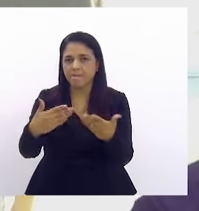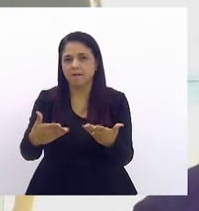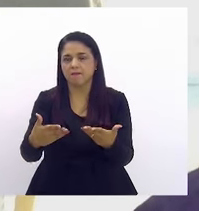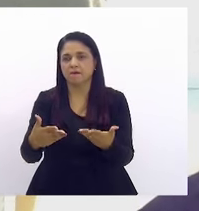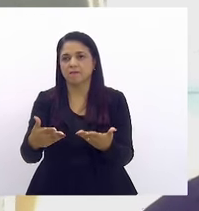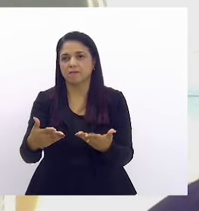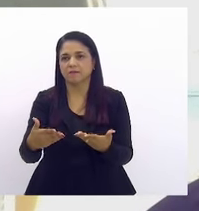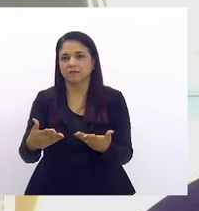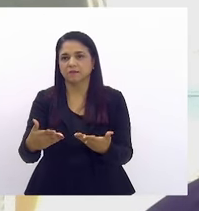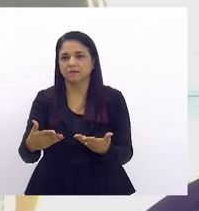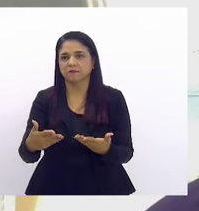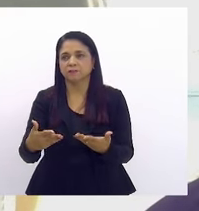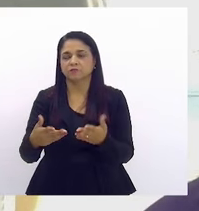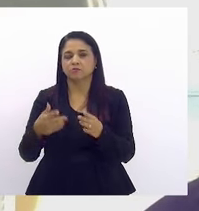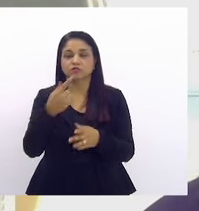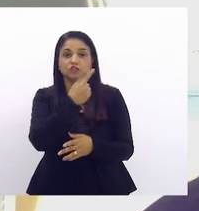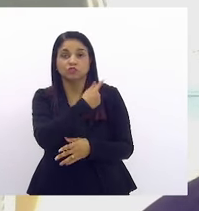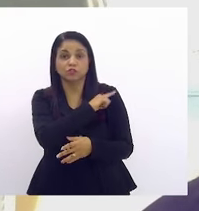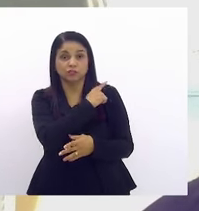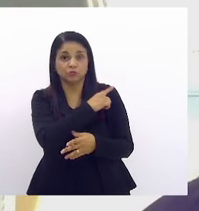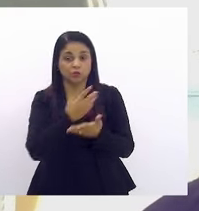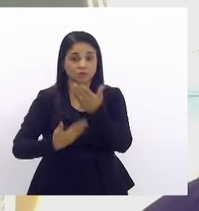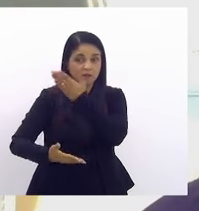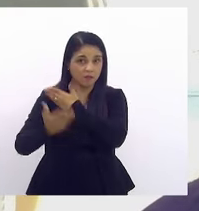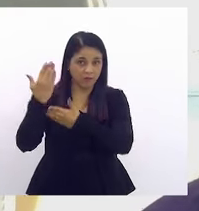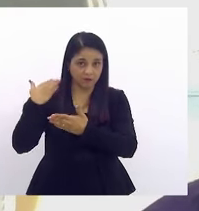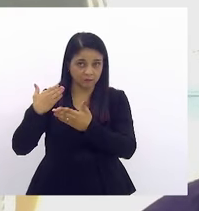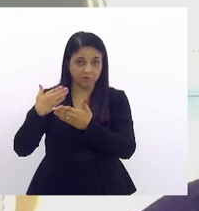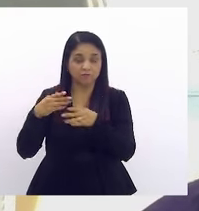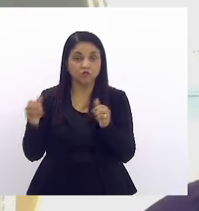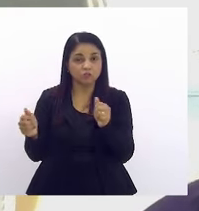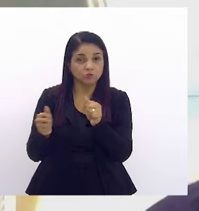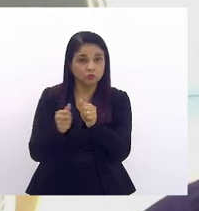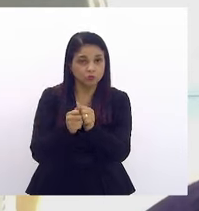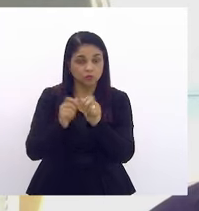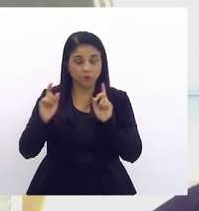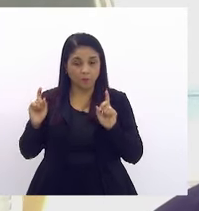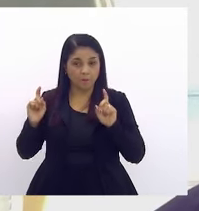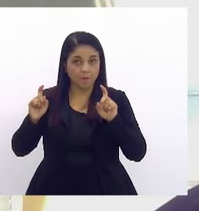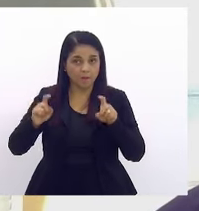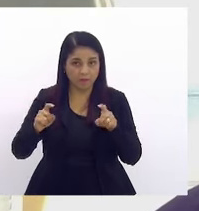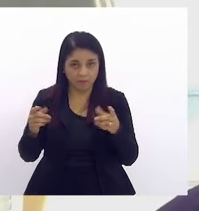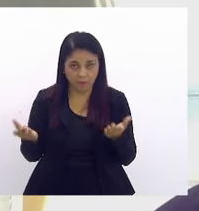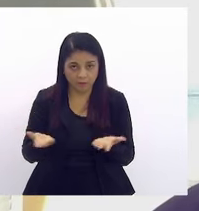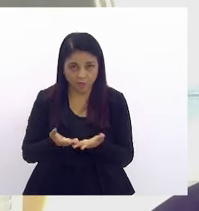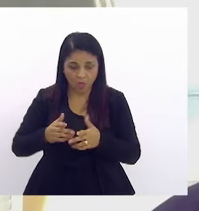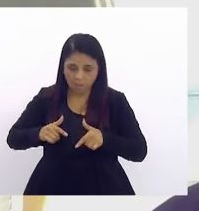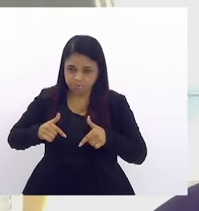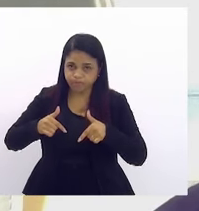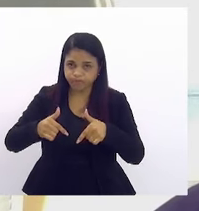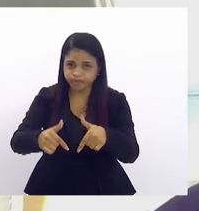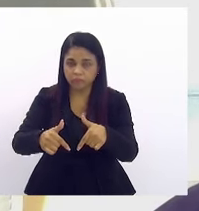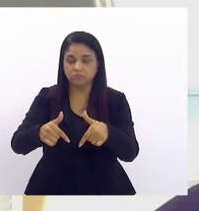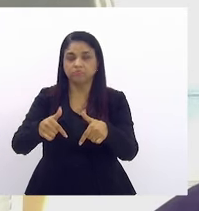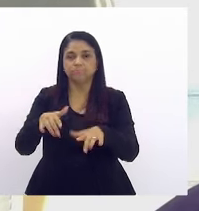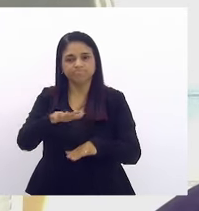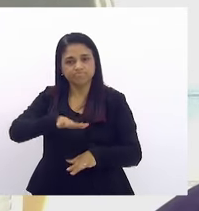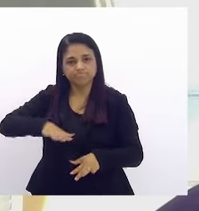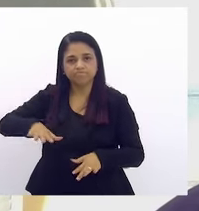de gestões anteriores e também atualmente junto com o nosso mandato, tem atuado fortemente na região